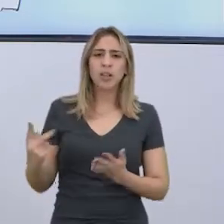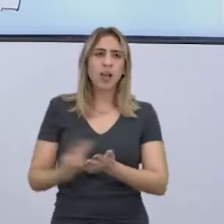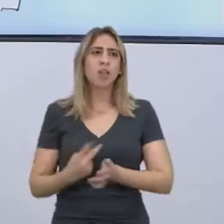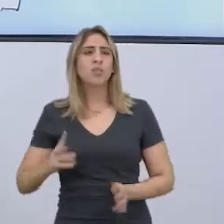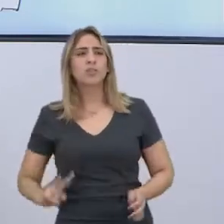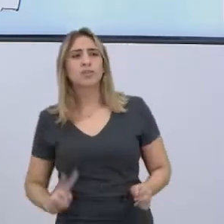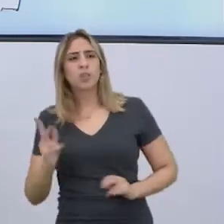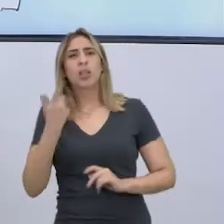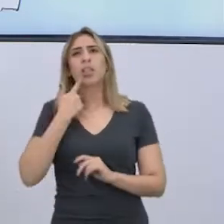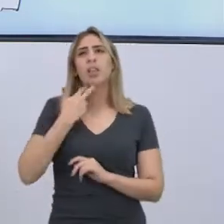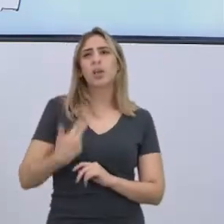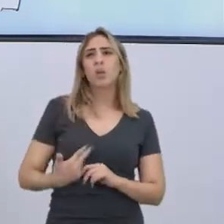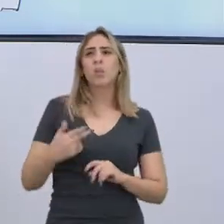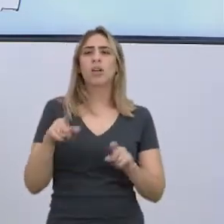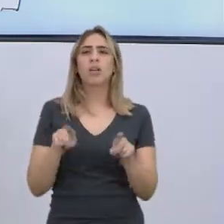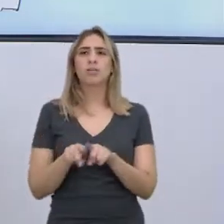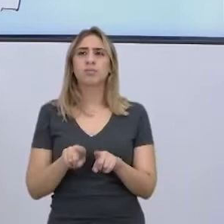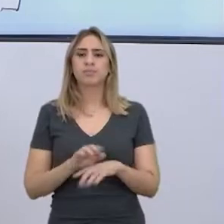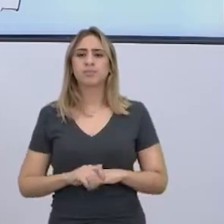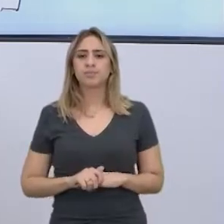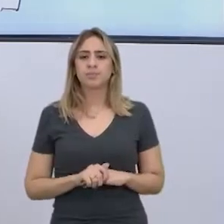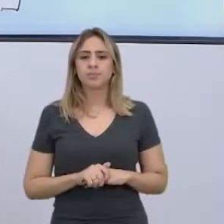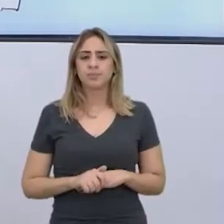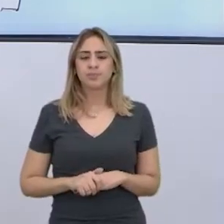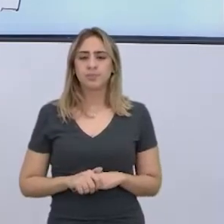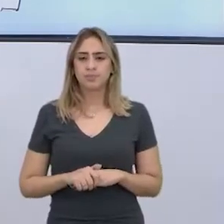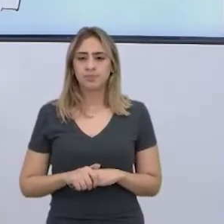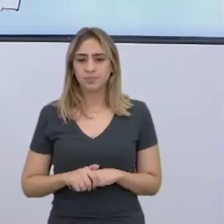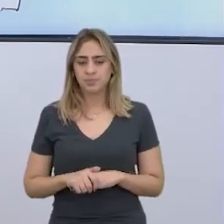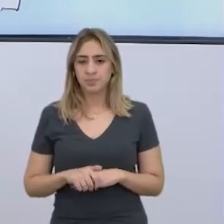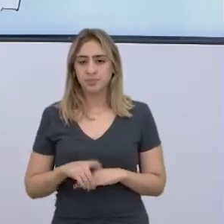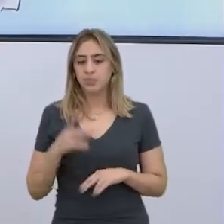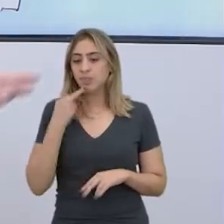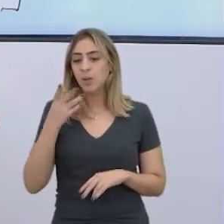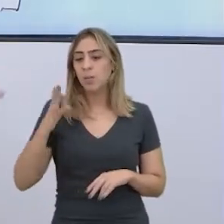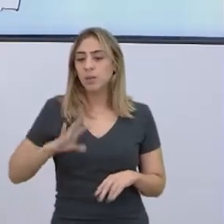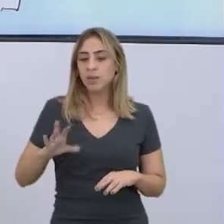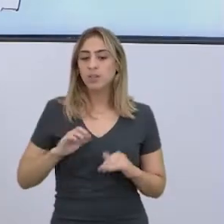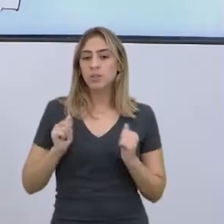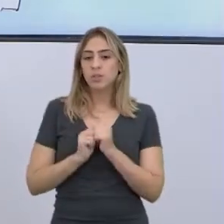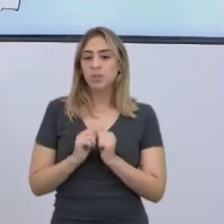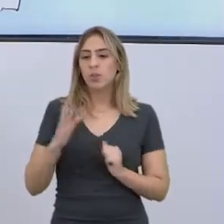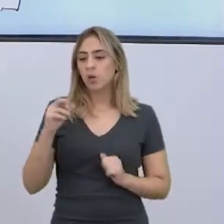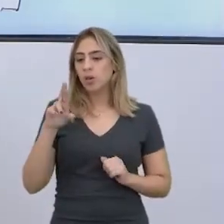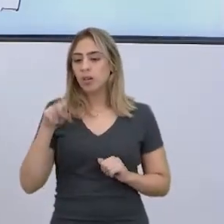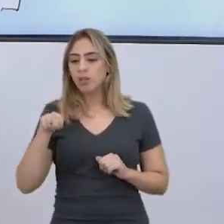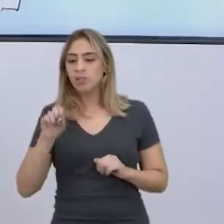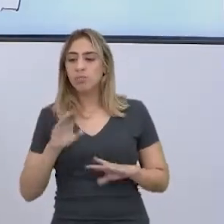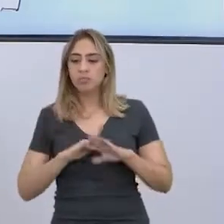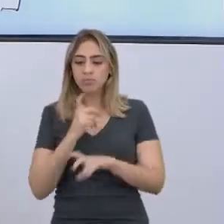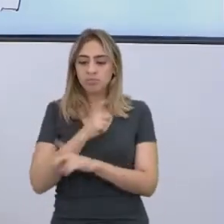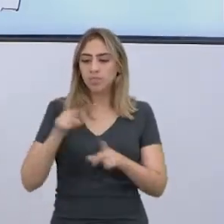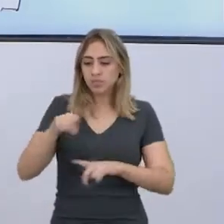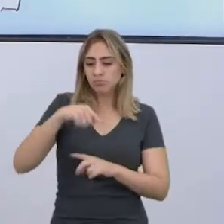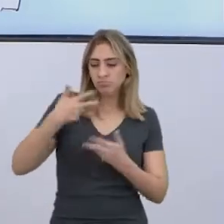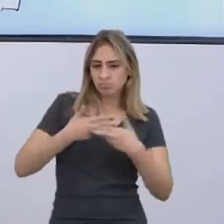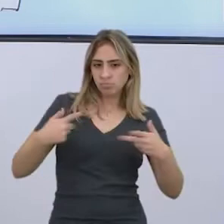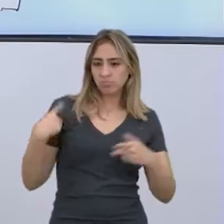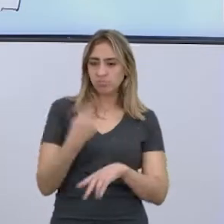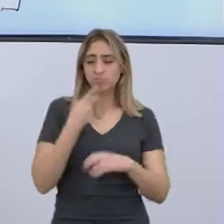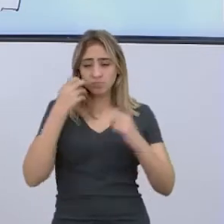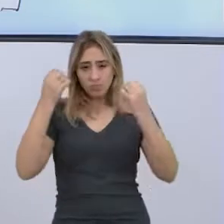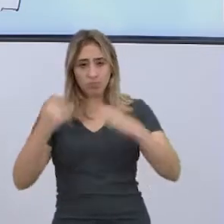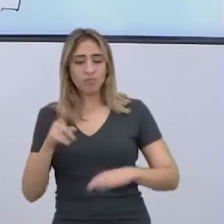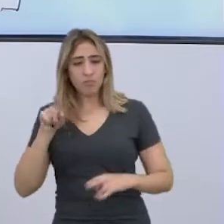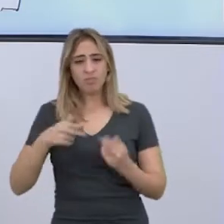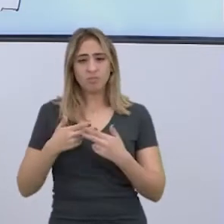valores, língua, tal. Ninguém aqui agora tá falando português junto com coreano. Mas a maior parte desses elementos que a gente tá falando